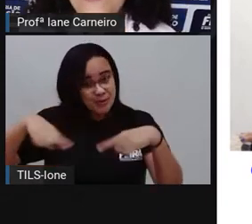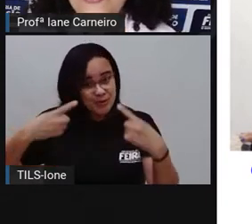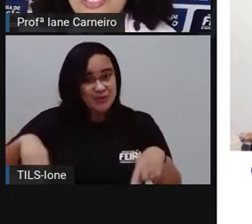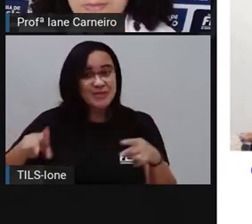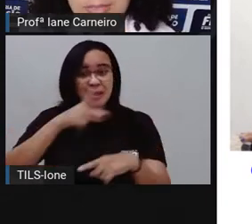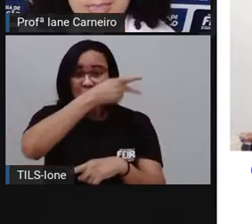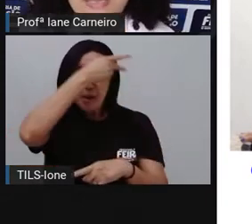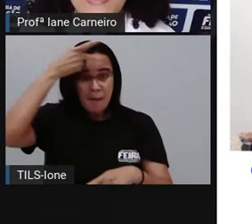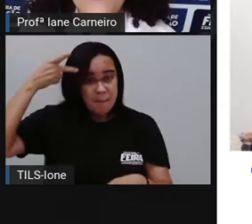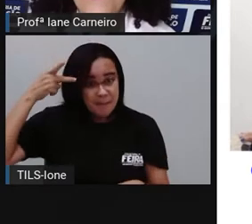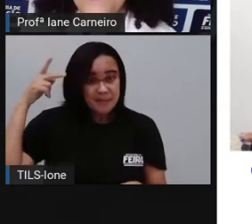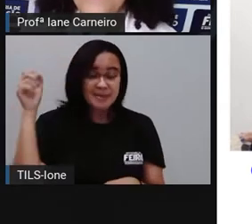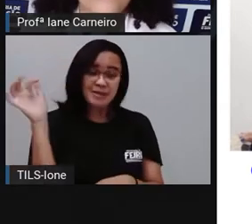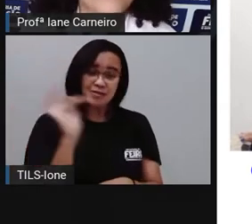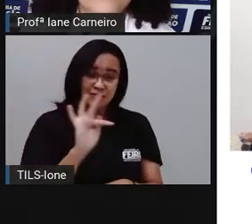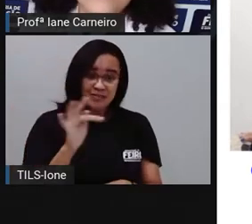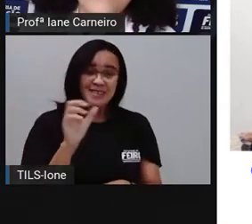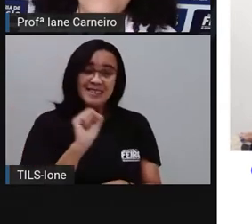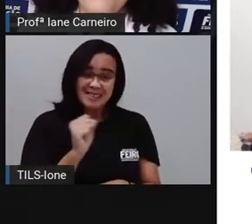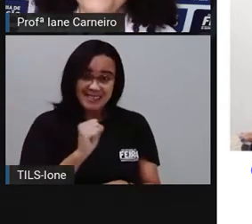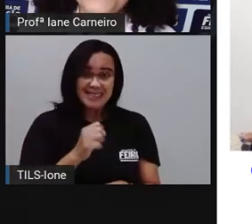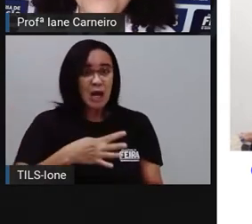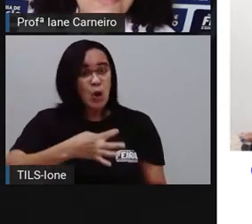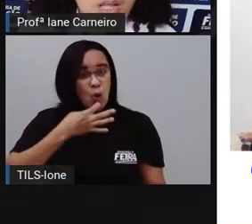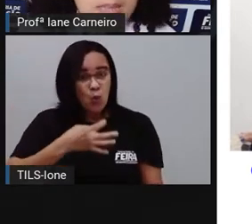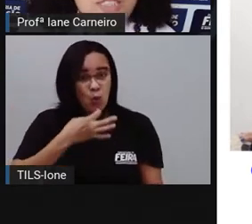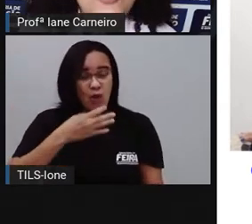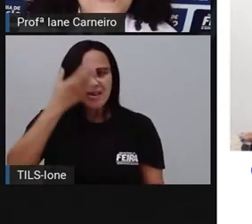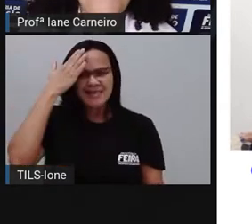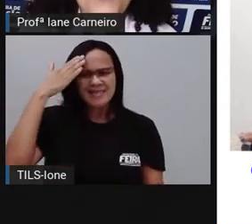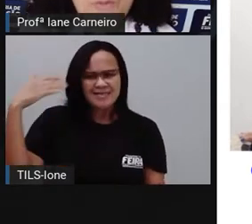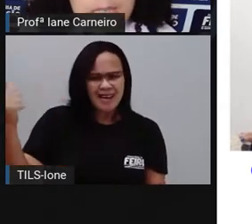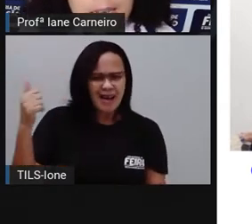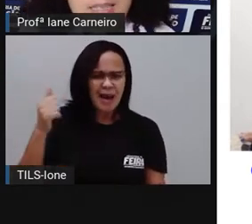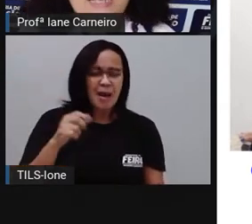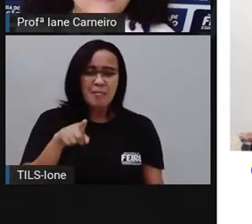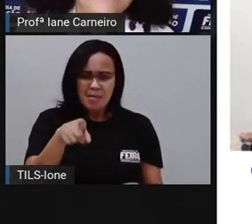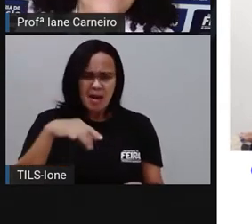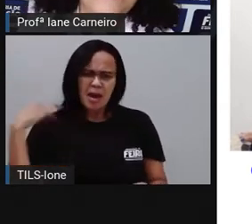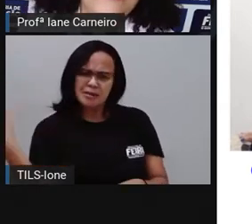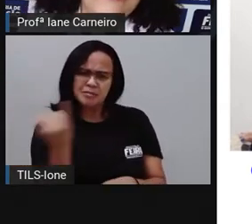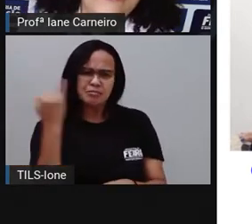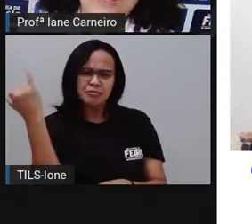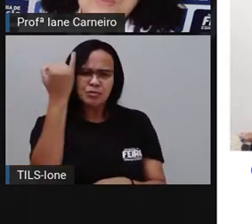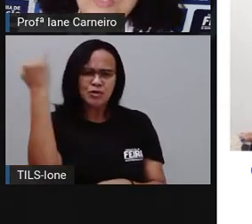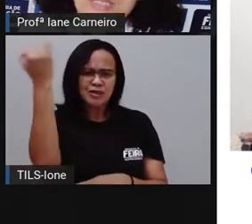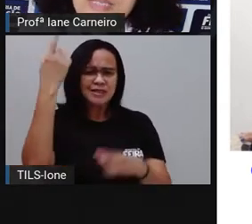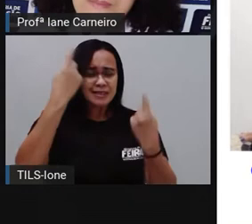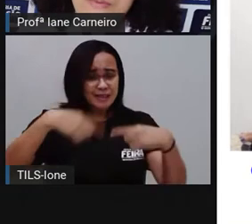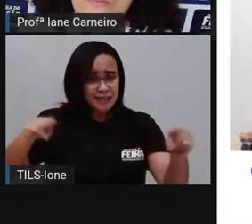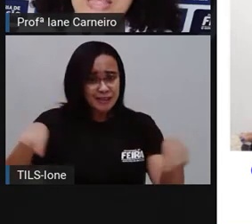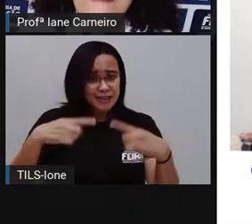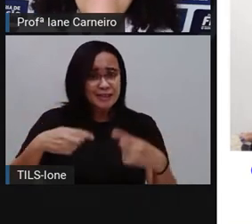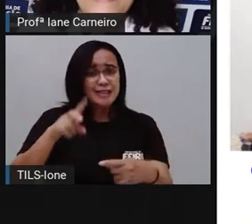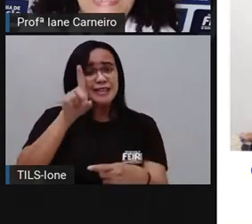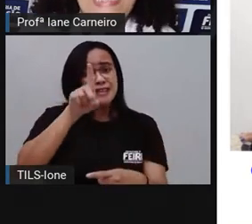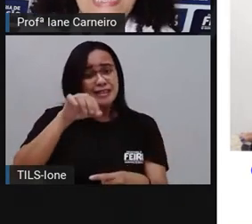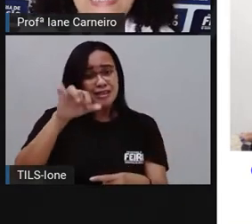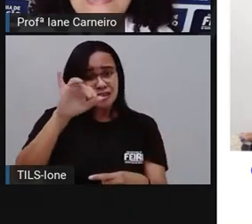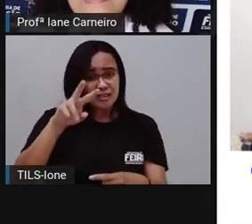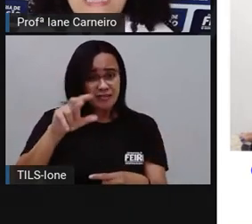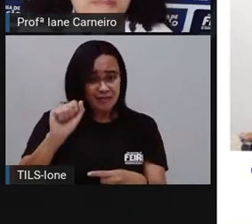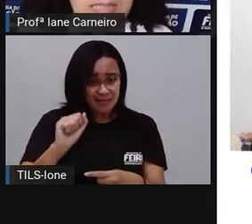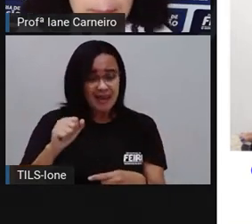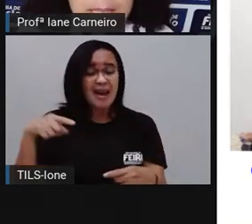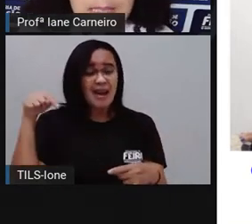como uma diva, né? Uma pessoa assim muito importante na música do nosso município, né?